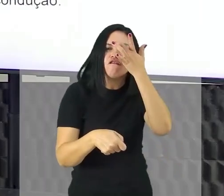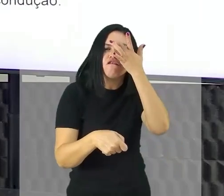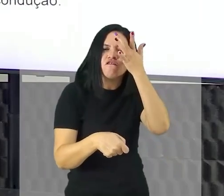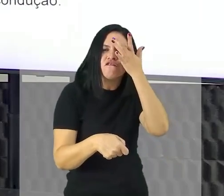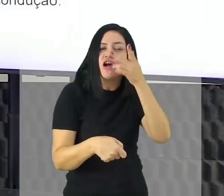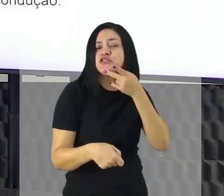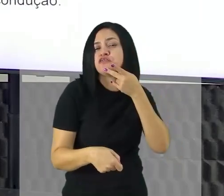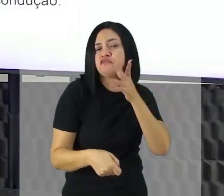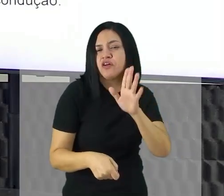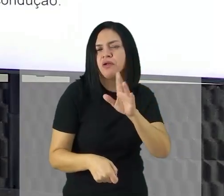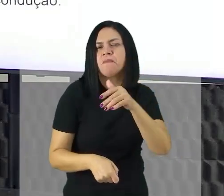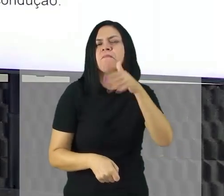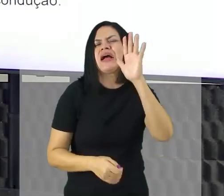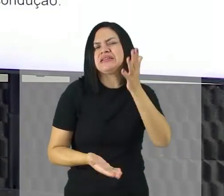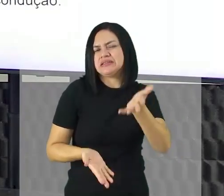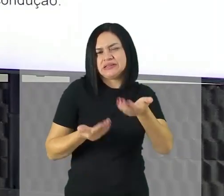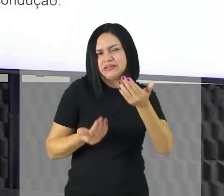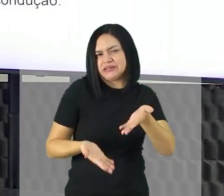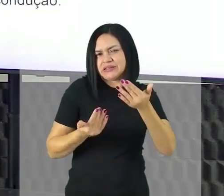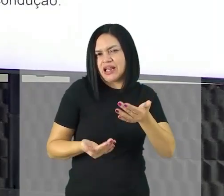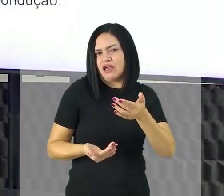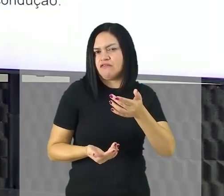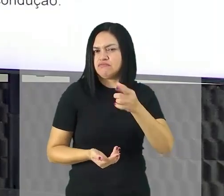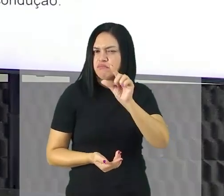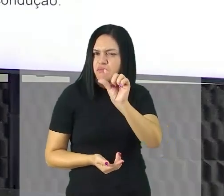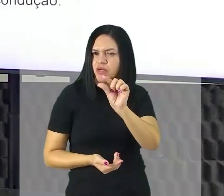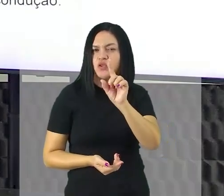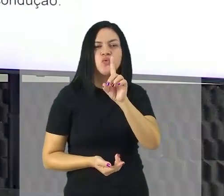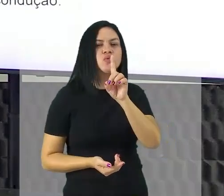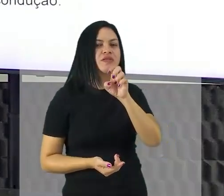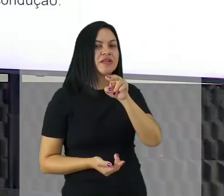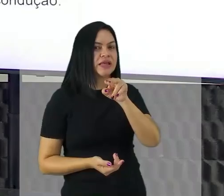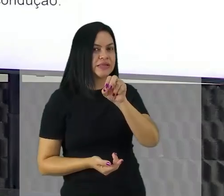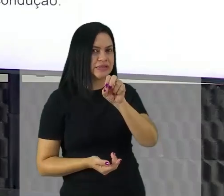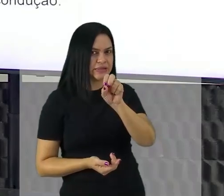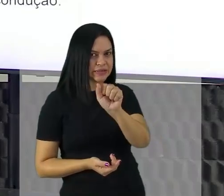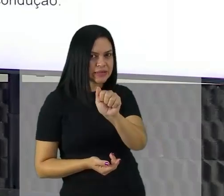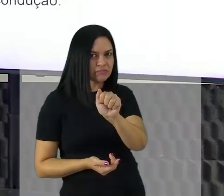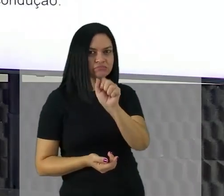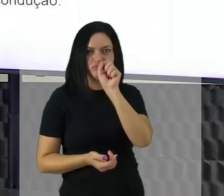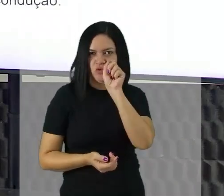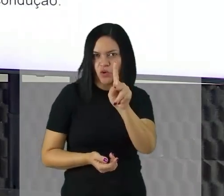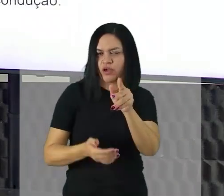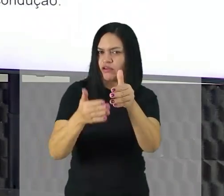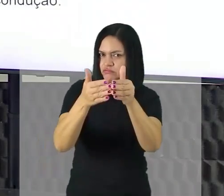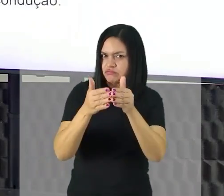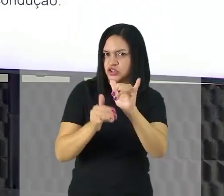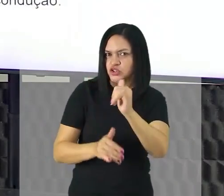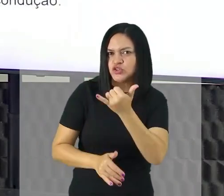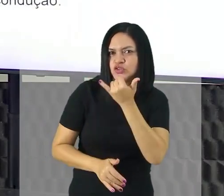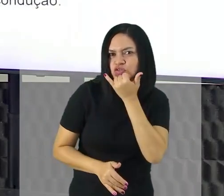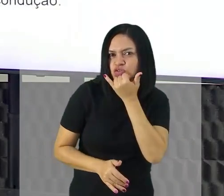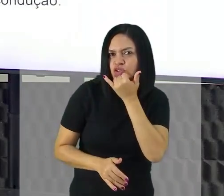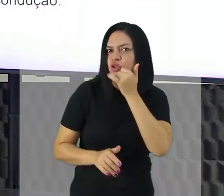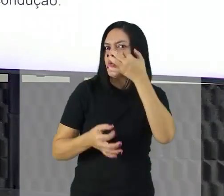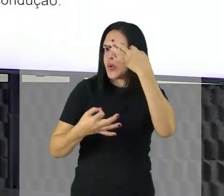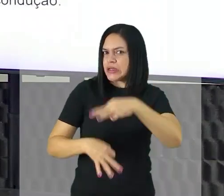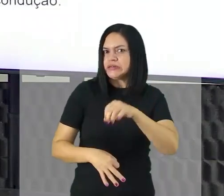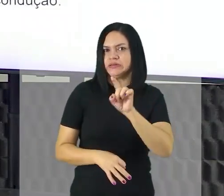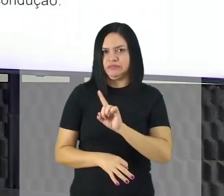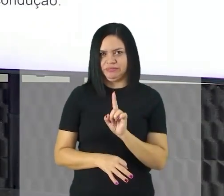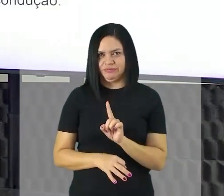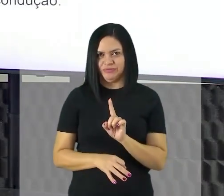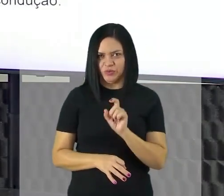diz assim, ó, fica mais leve. Tá? Então vocês vão me dar uma licença de falar desse jeito. Mas já justifiquei que isso não está de todo